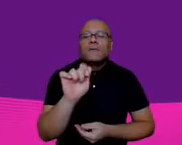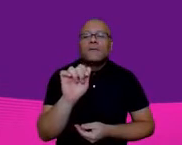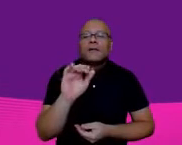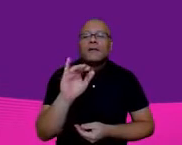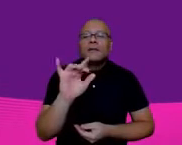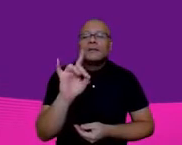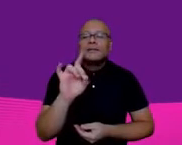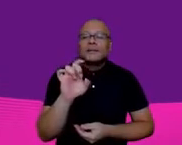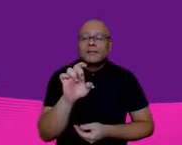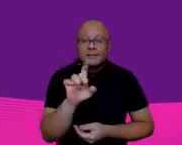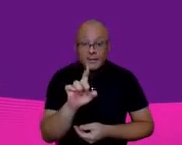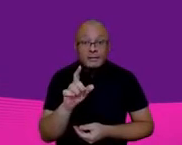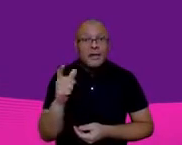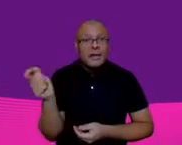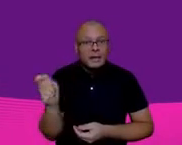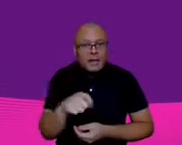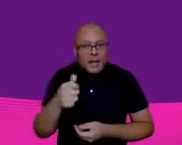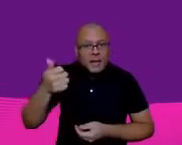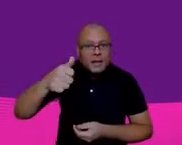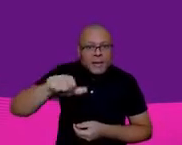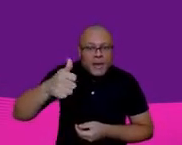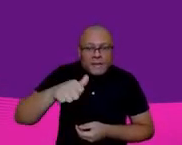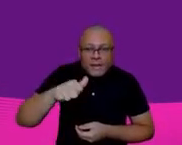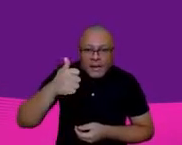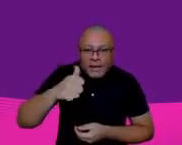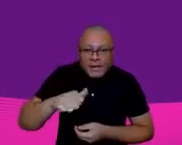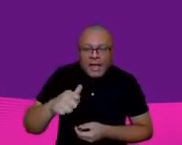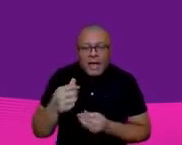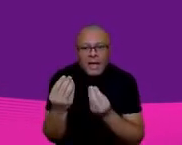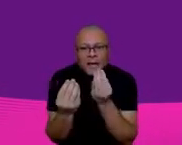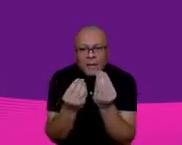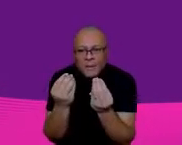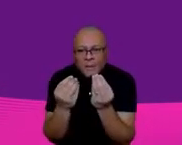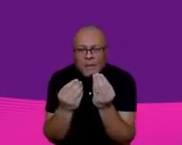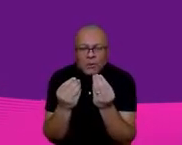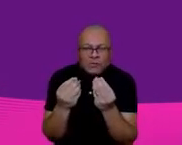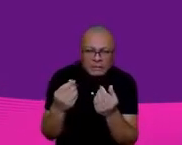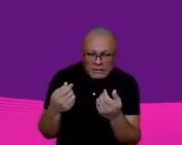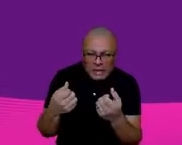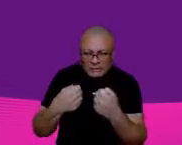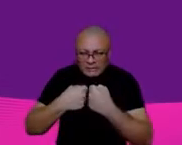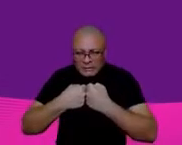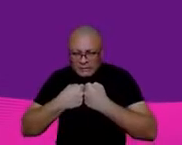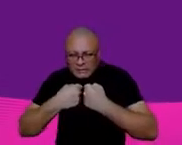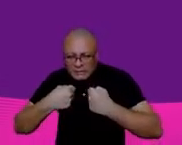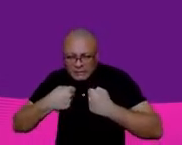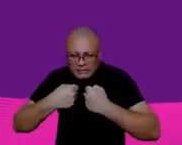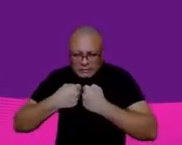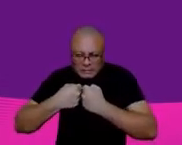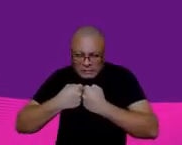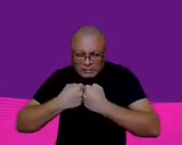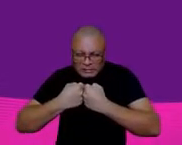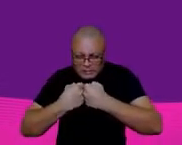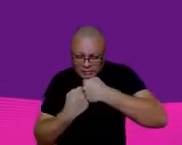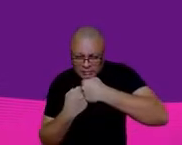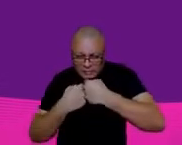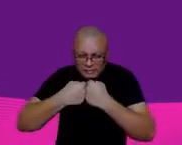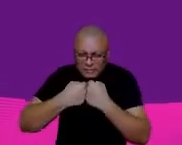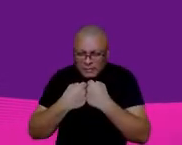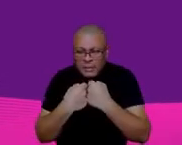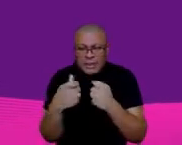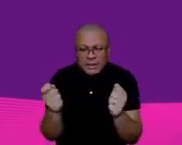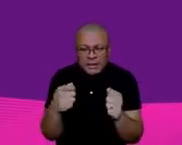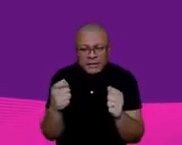esta flacidez em extensão e flexão, e podemos decidir de forma quantitativa o que fazer com o paciente,